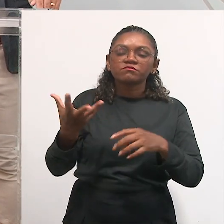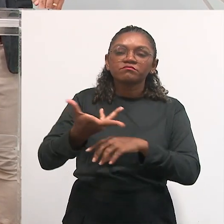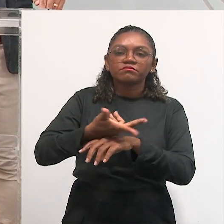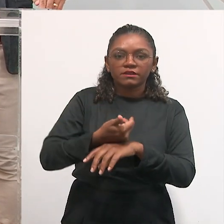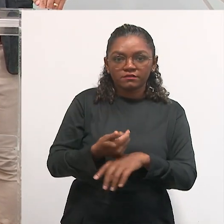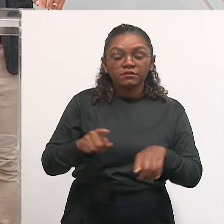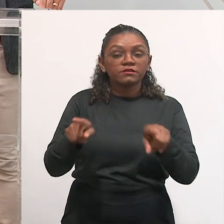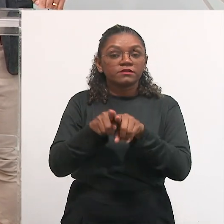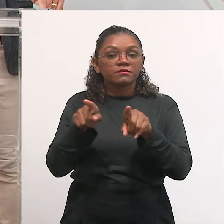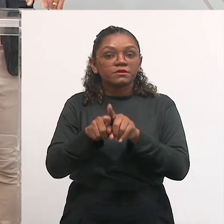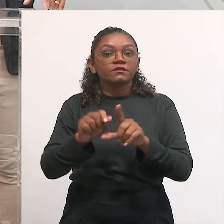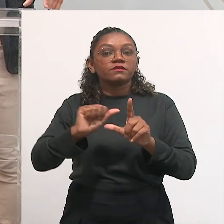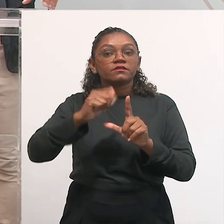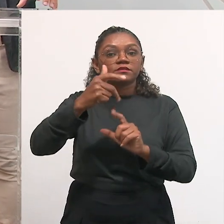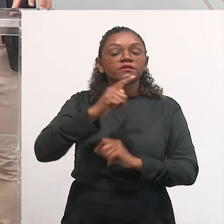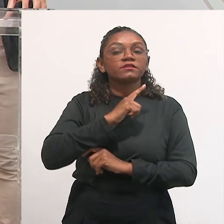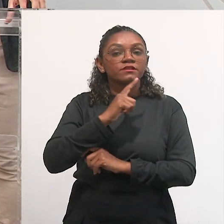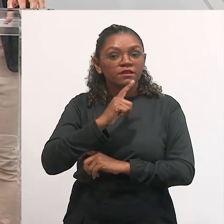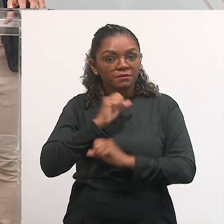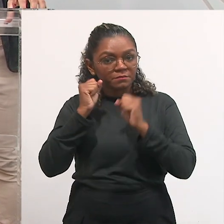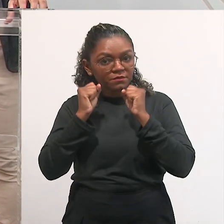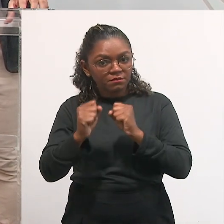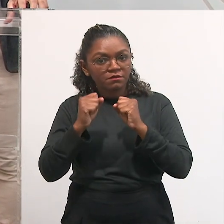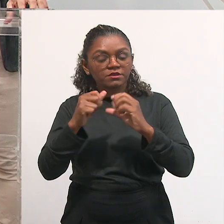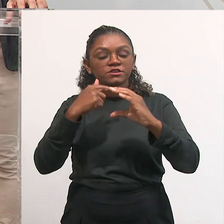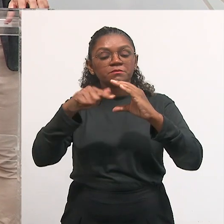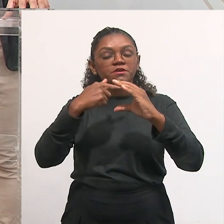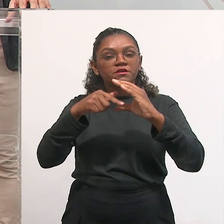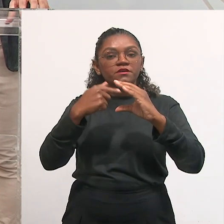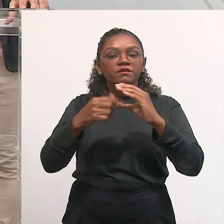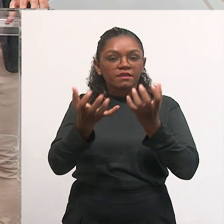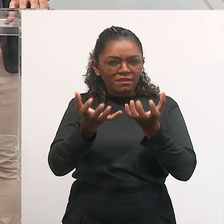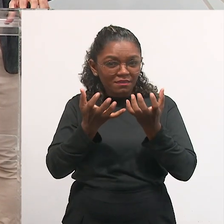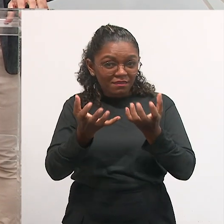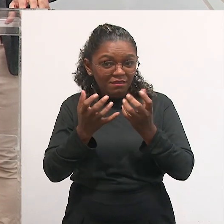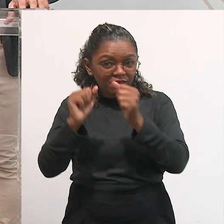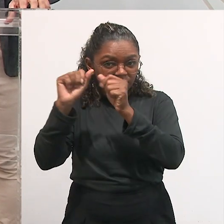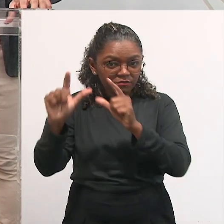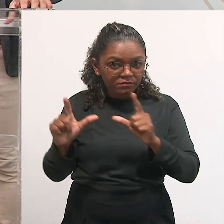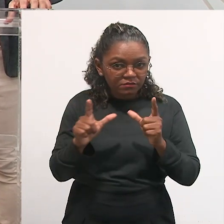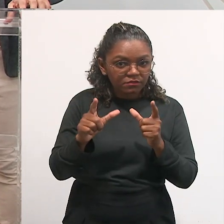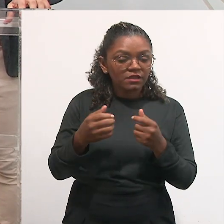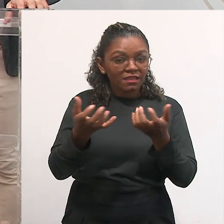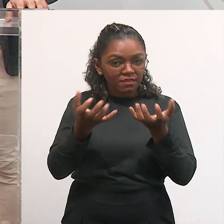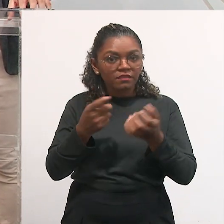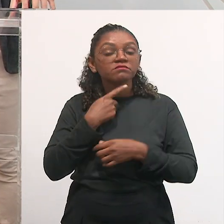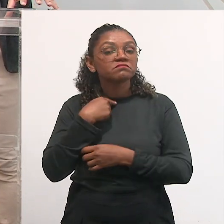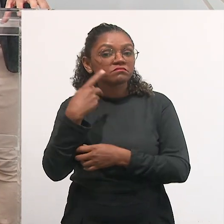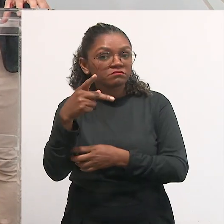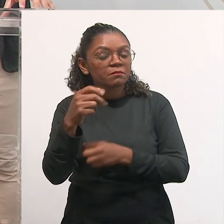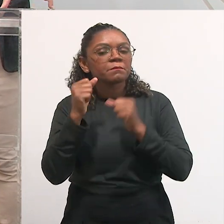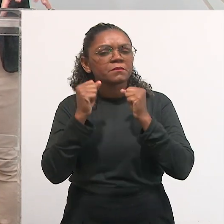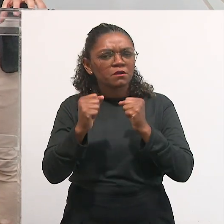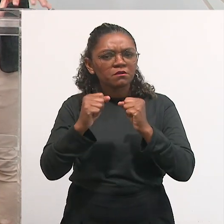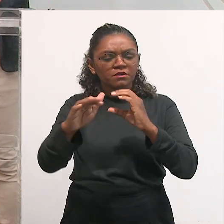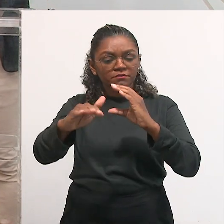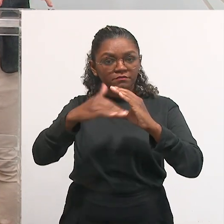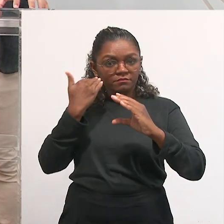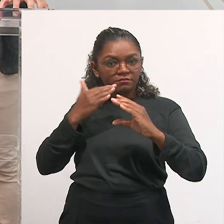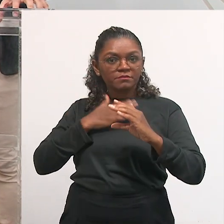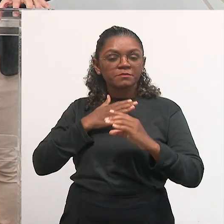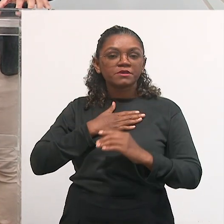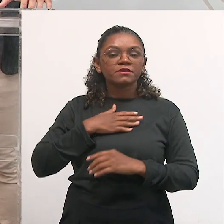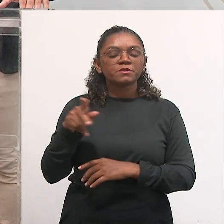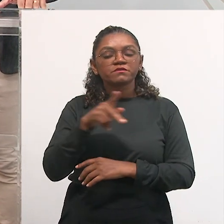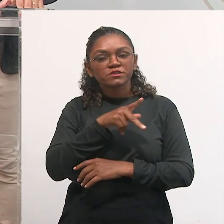para você enviar o e-mail solicitando esse material, se você quiser, evidentemente, né? Esse material, encaminhe o e-mail, prezado